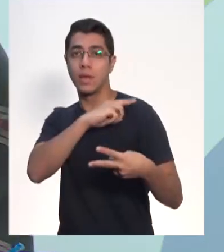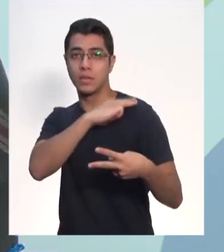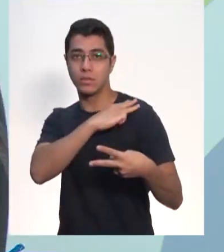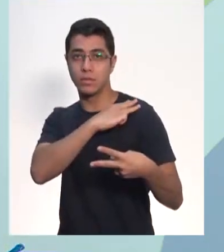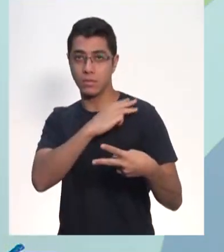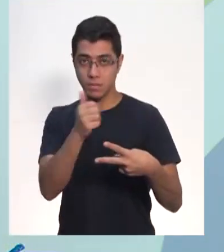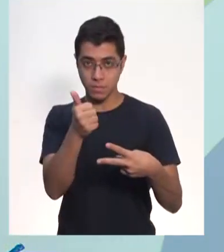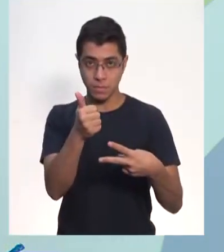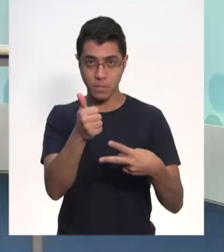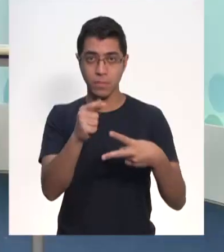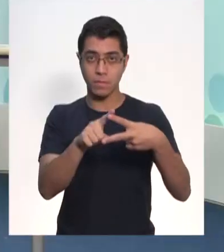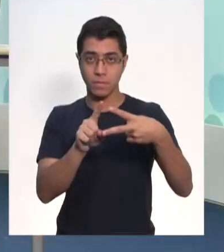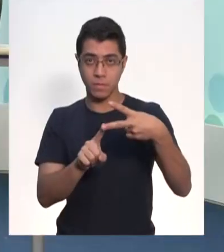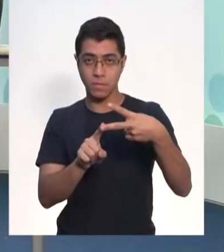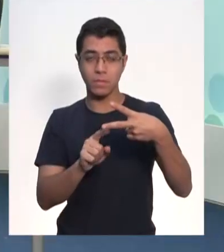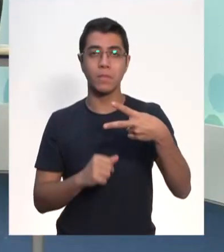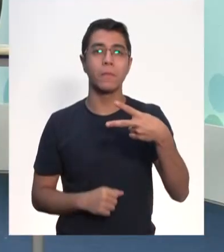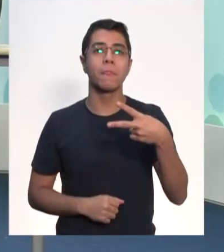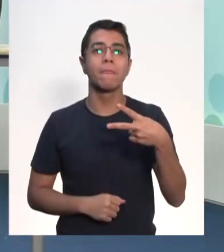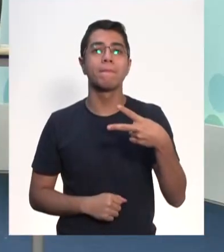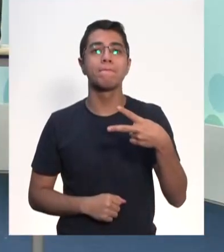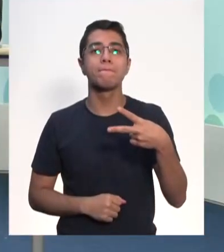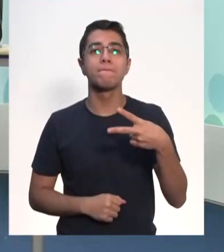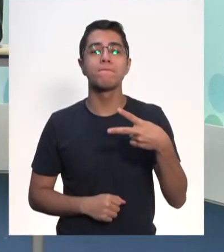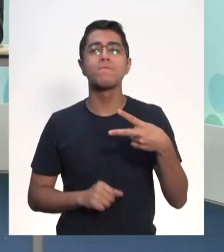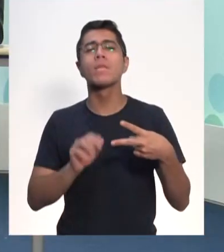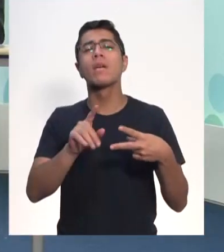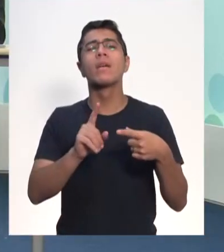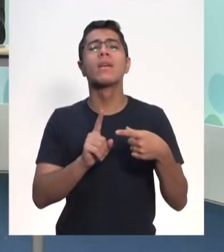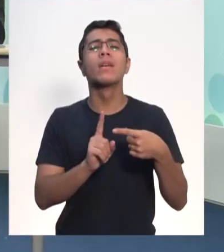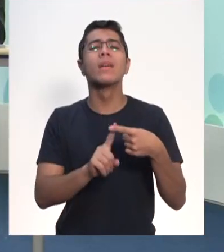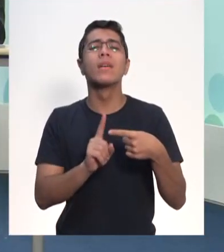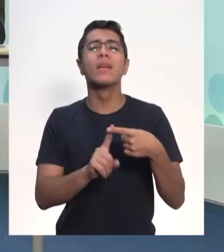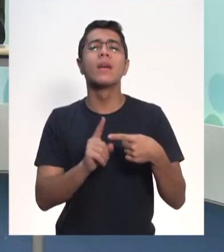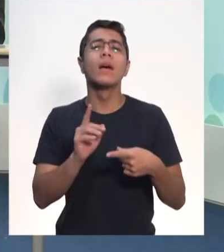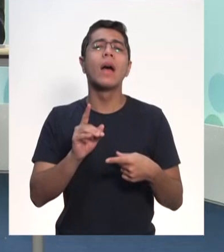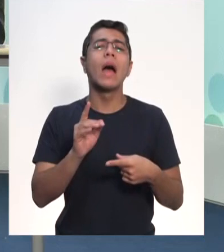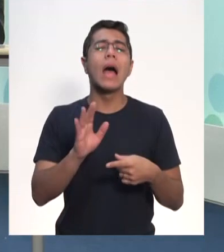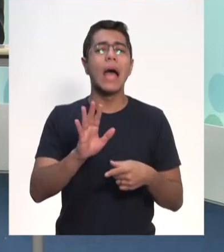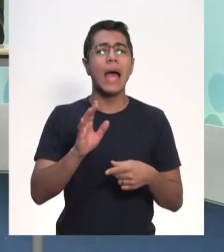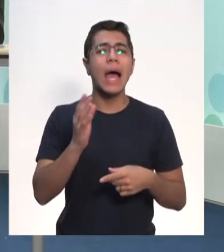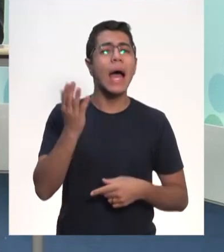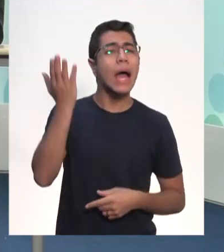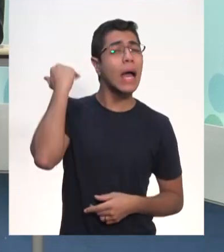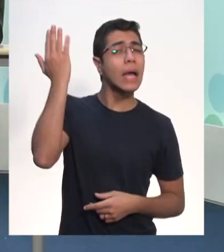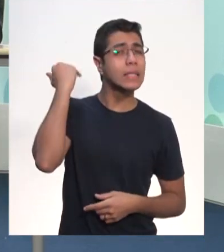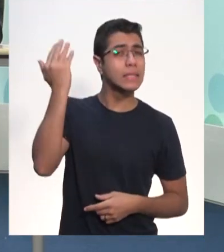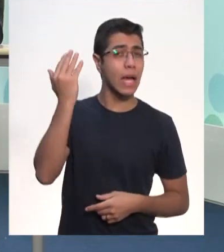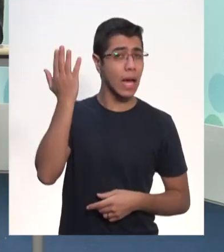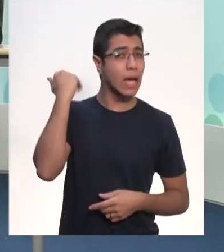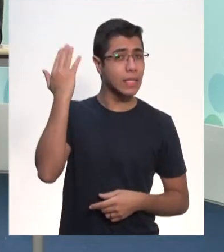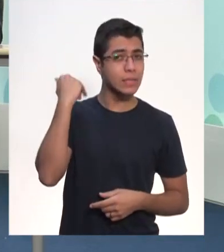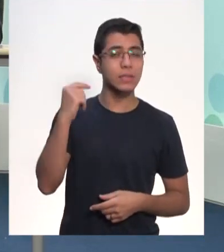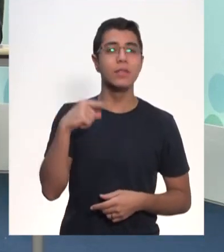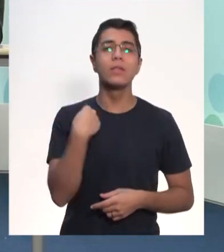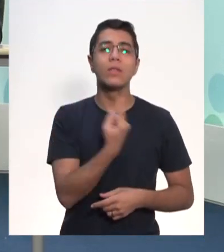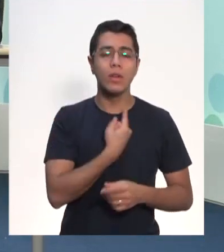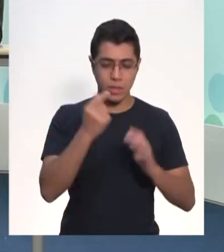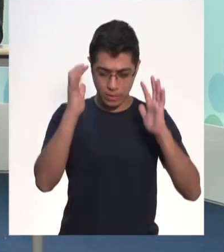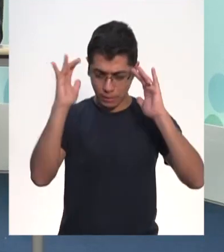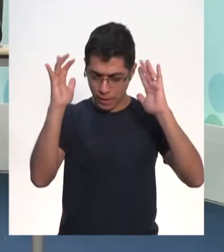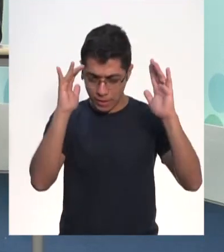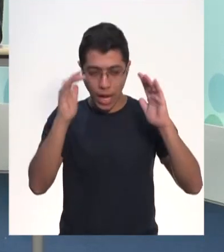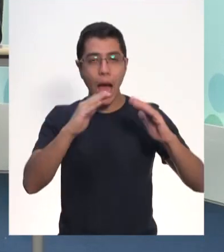Então, antes, como que a gente pensou na seleção dessas